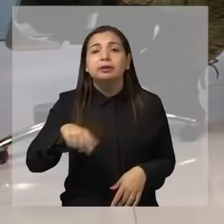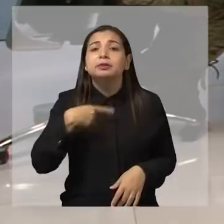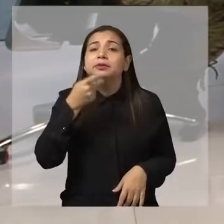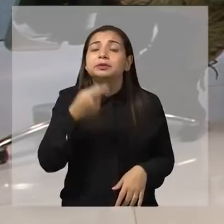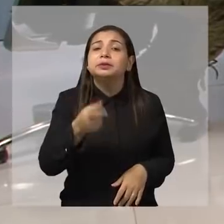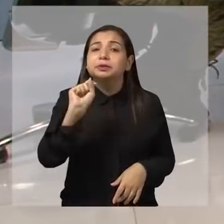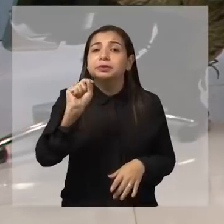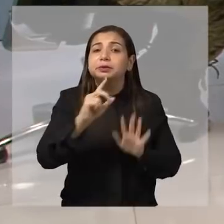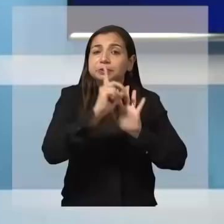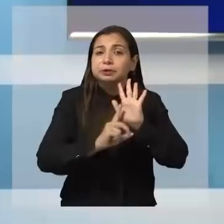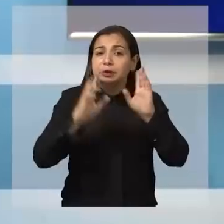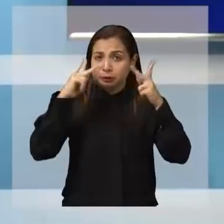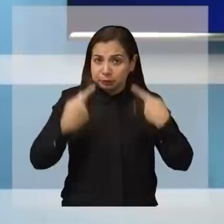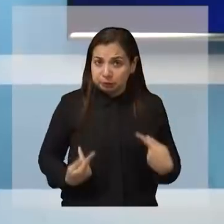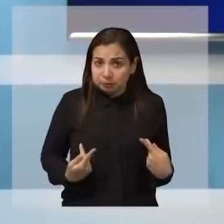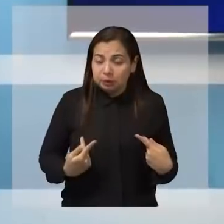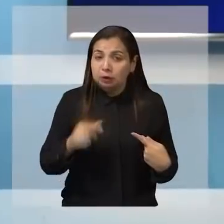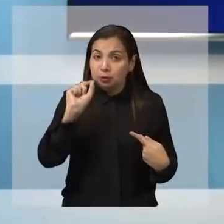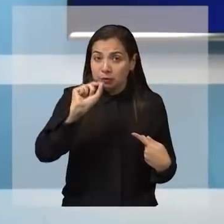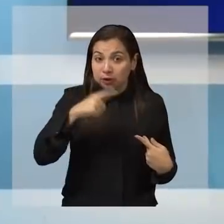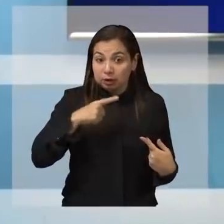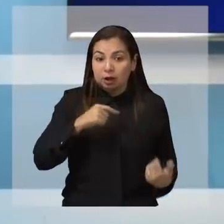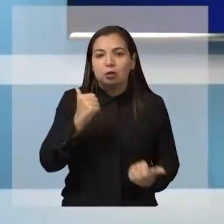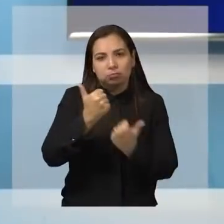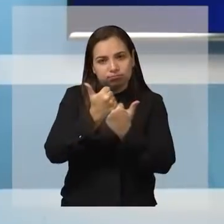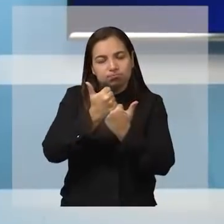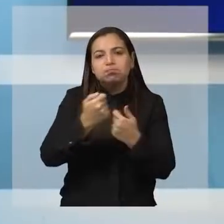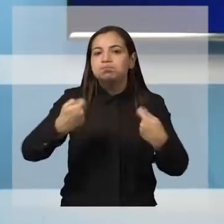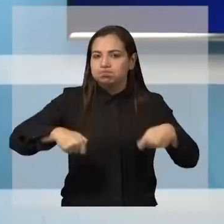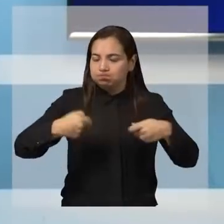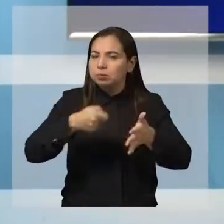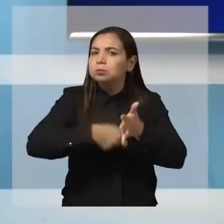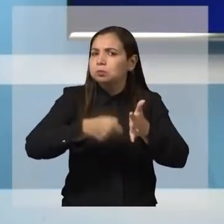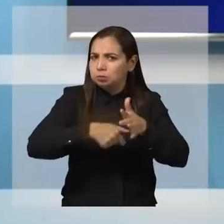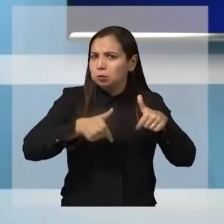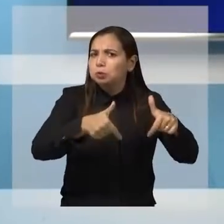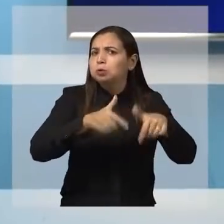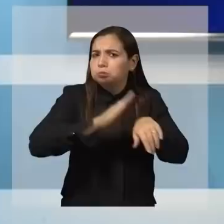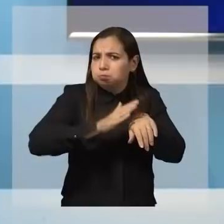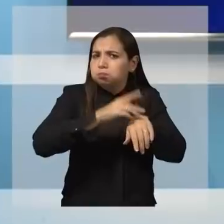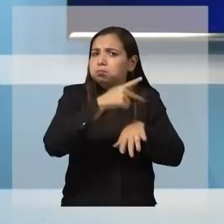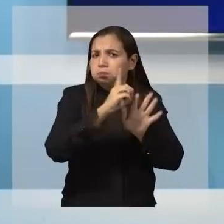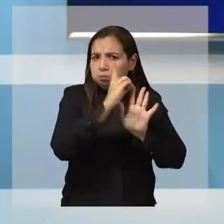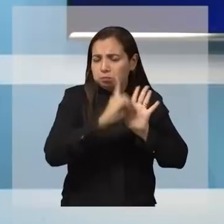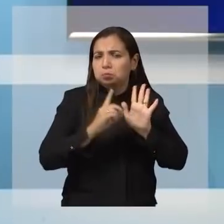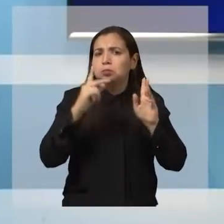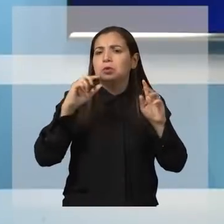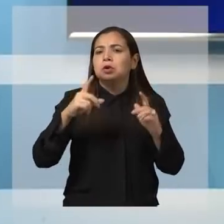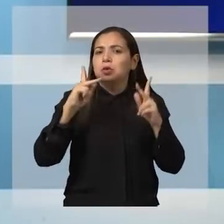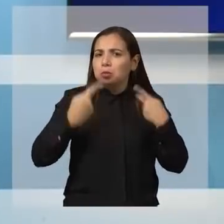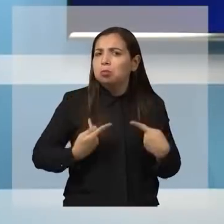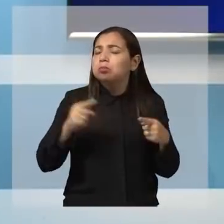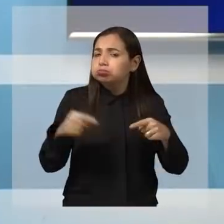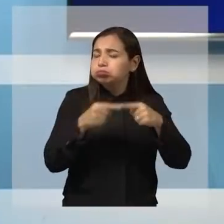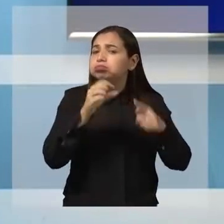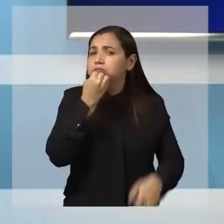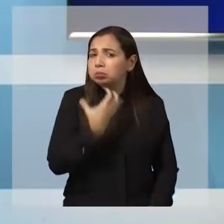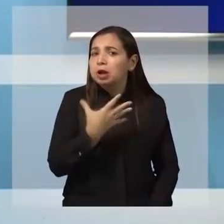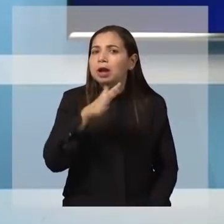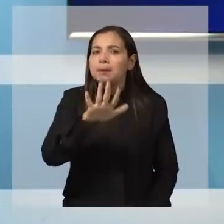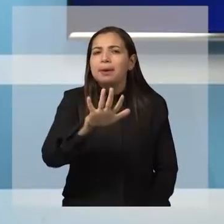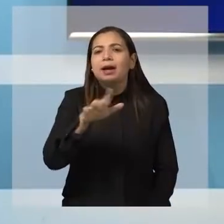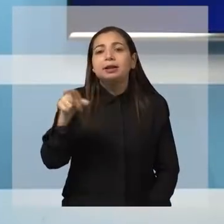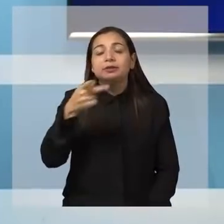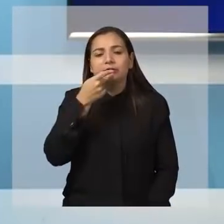tudo, e que eu apoio, que eu acho que tem que existir essa luta pelos direitos humanos, de que o preso está apenas sendo maltratado. E o secretário